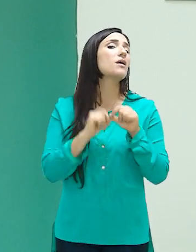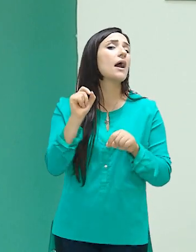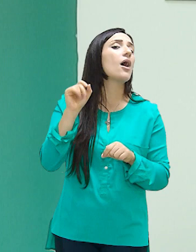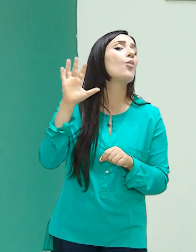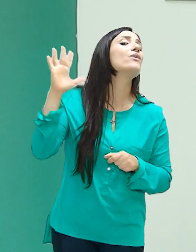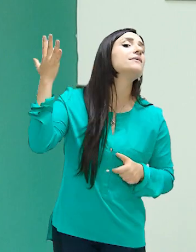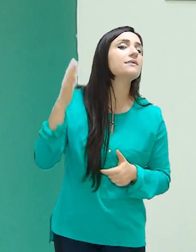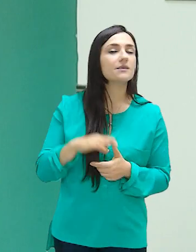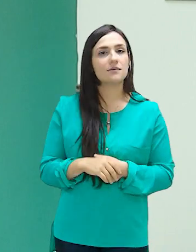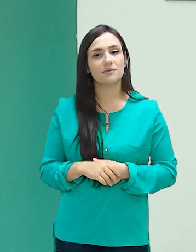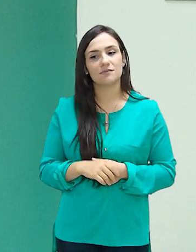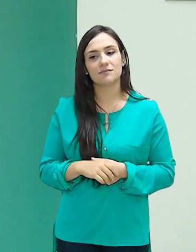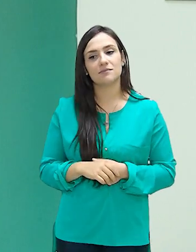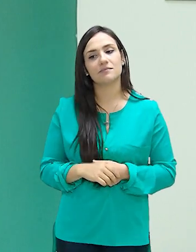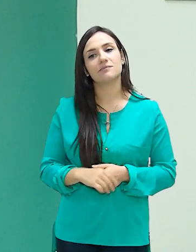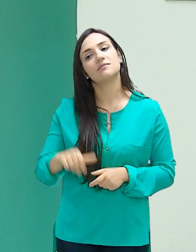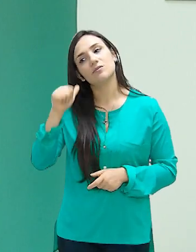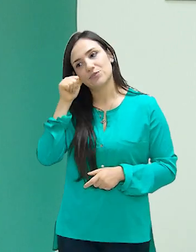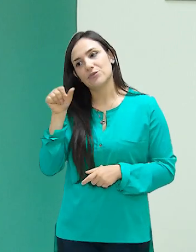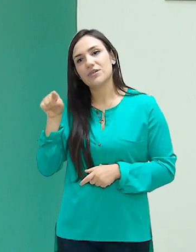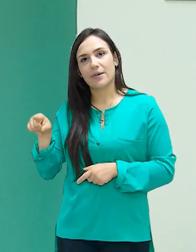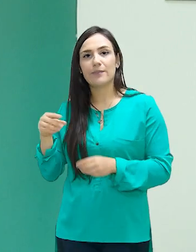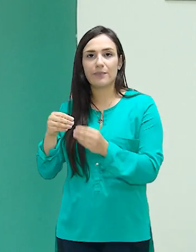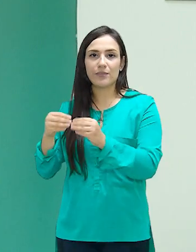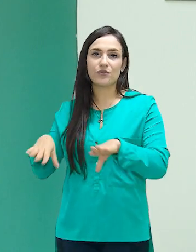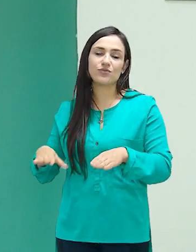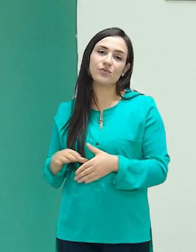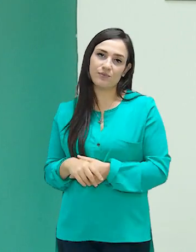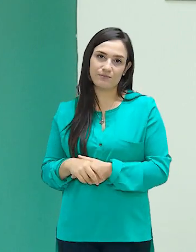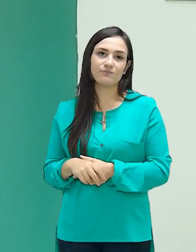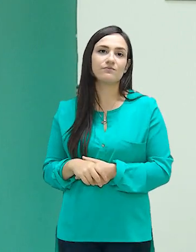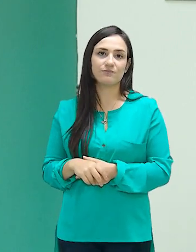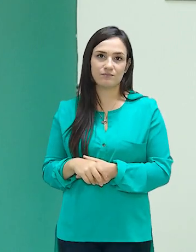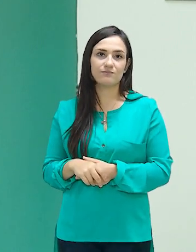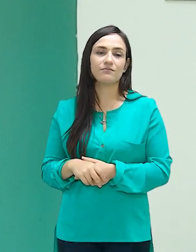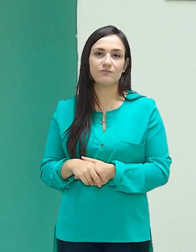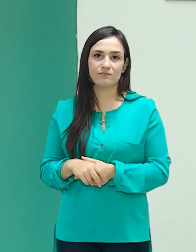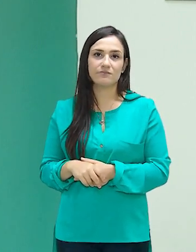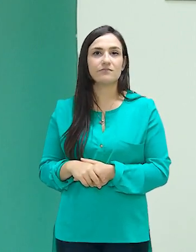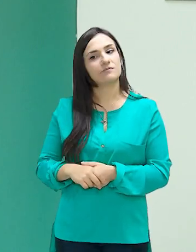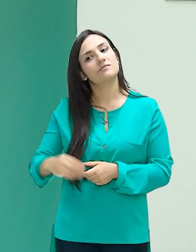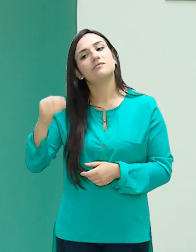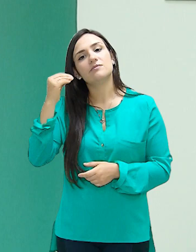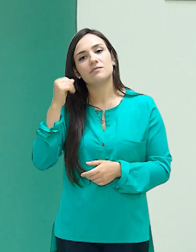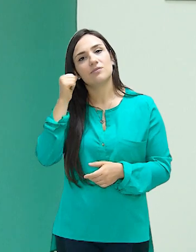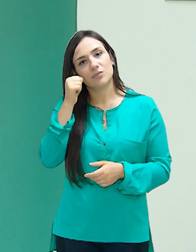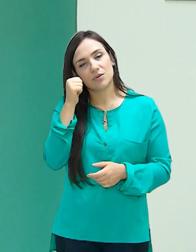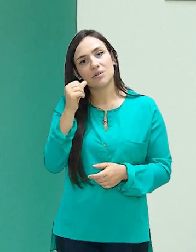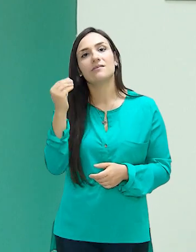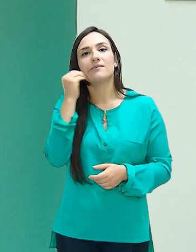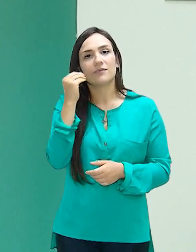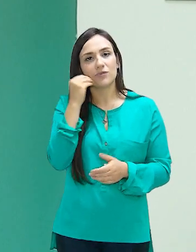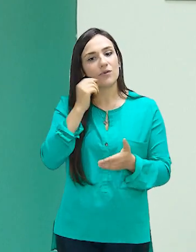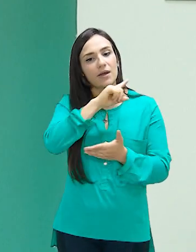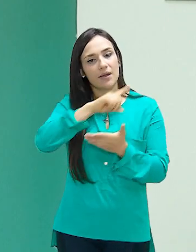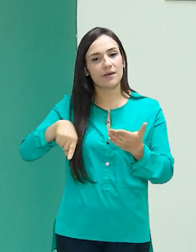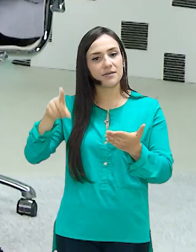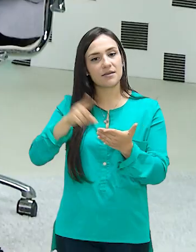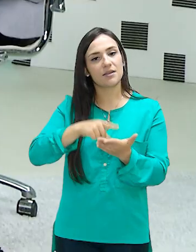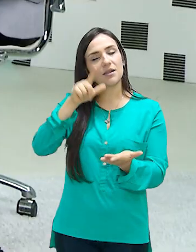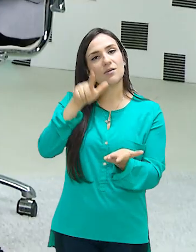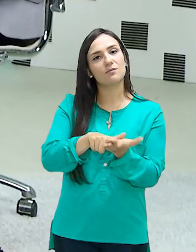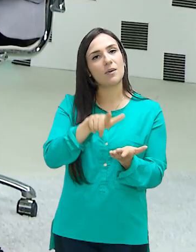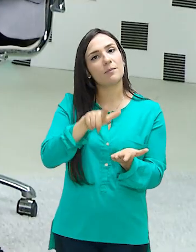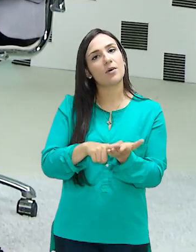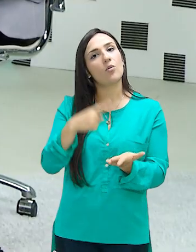que aconteceu? Ela acabou saindo prejudicada. Depois de alguns anos, ela queria anular esse acordo.